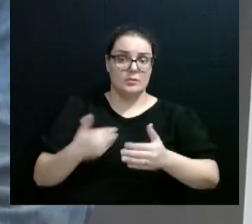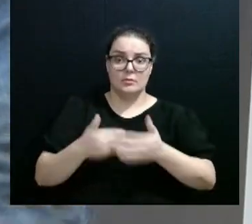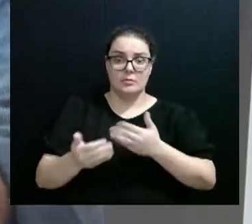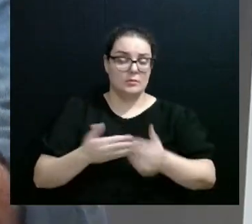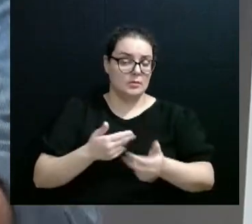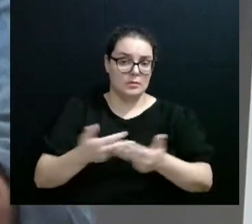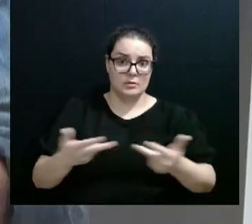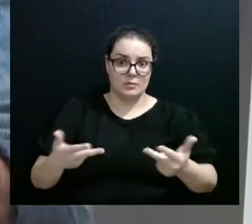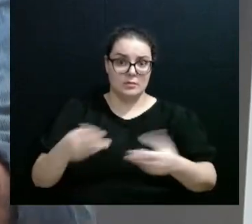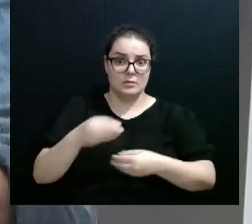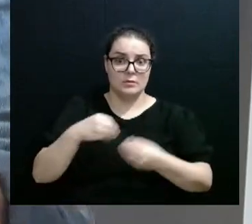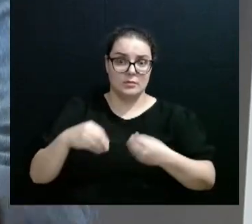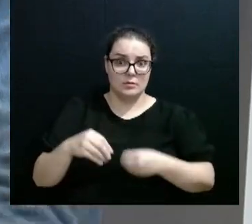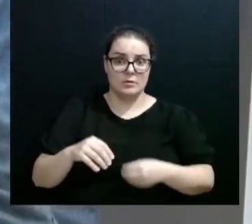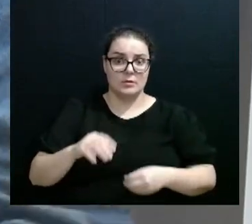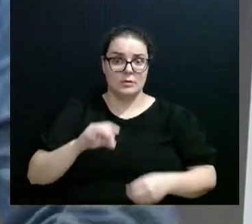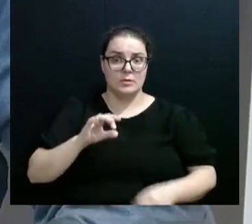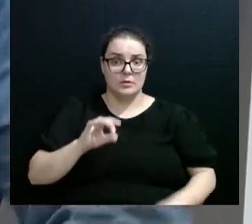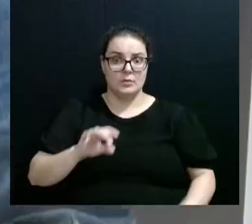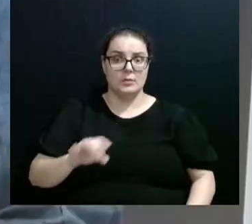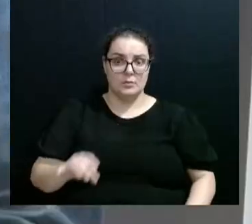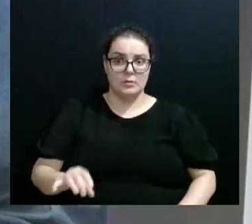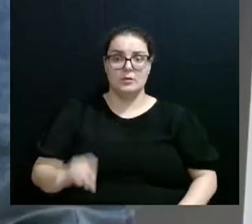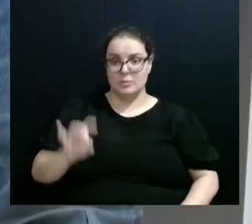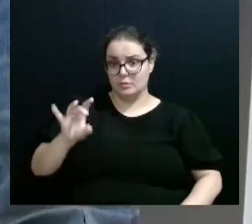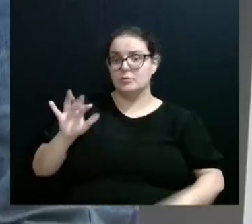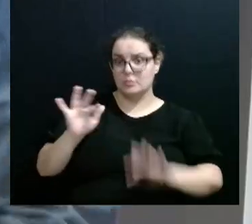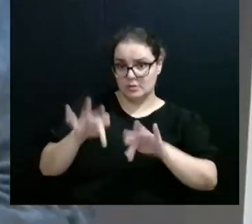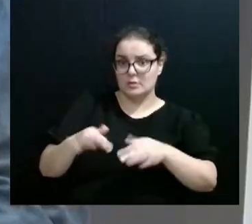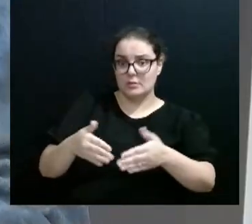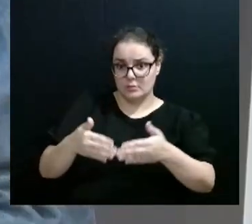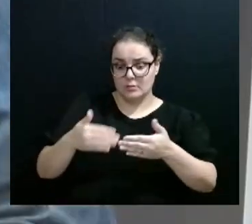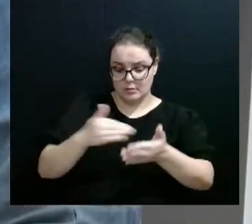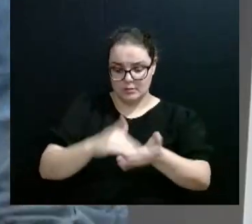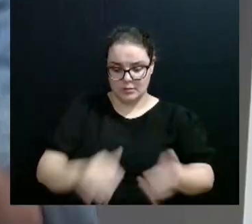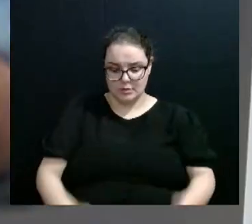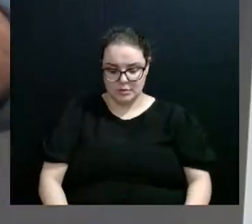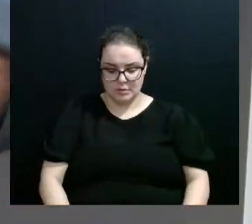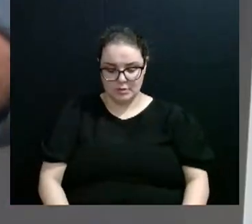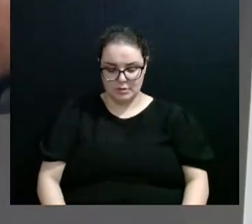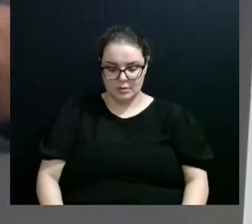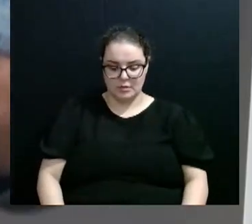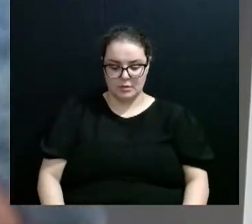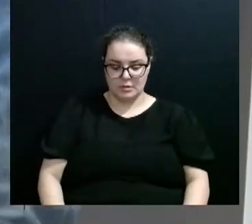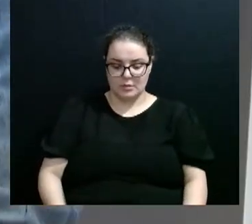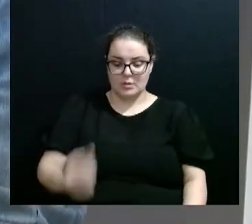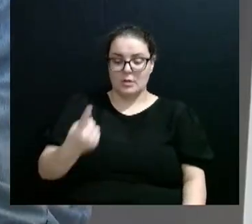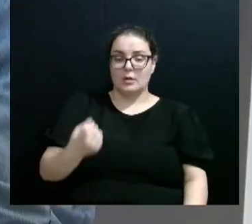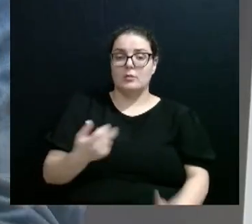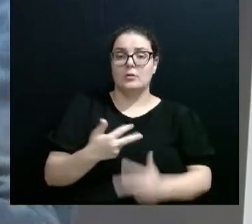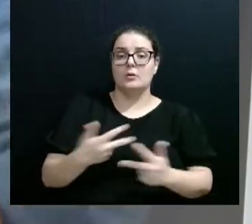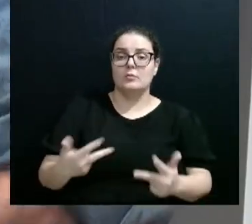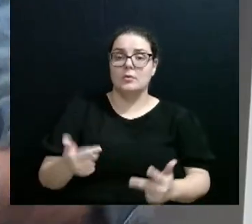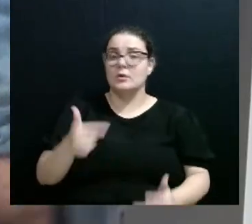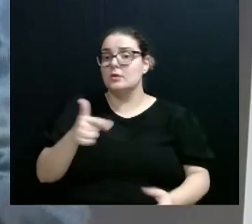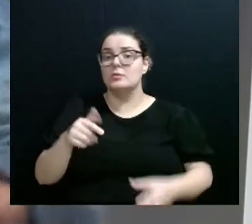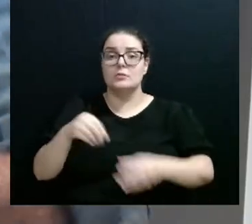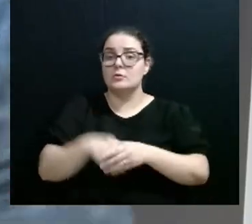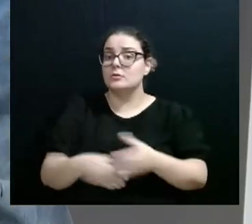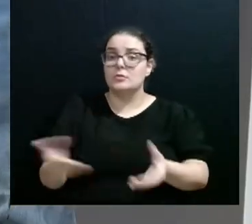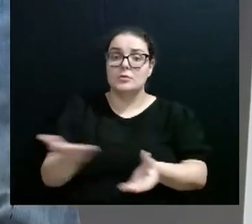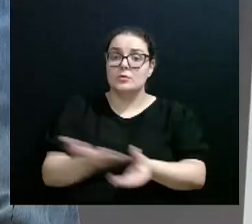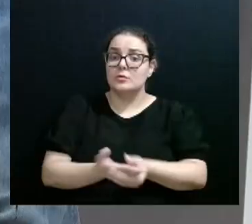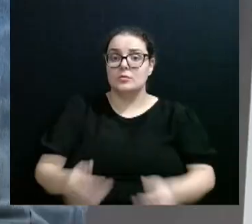só contextualizar. Só terminar, por favor, secretária. Só que a única coisa que não tinha naquele documento, o meu último